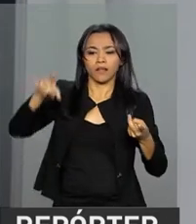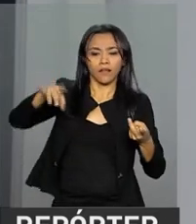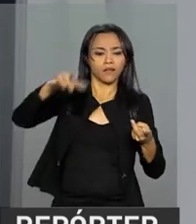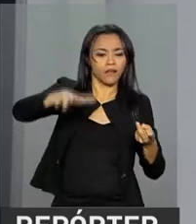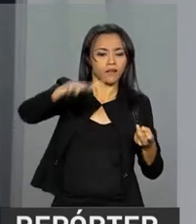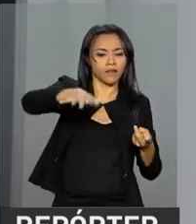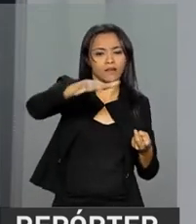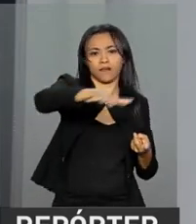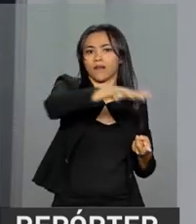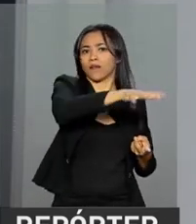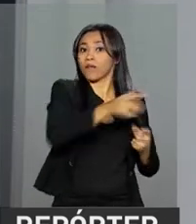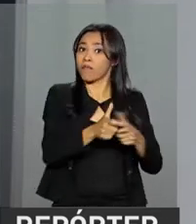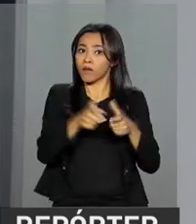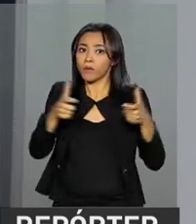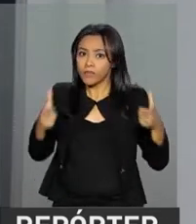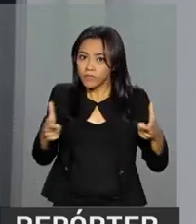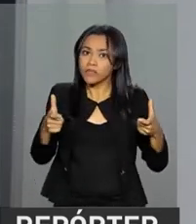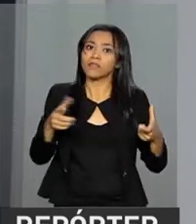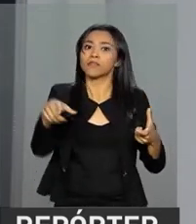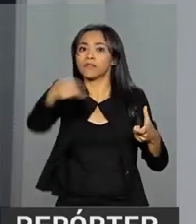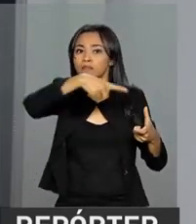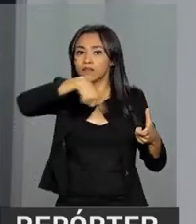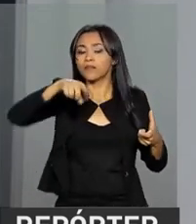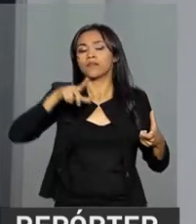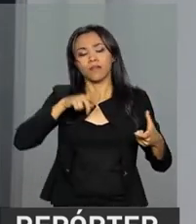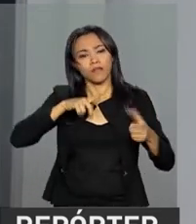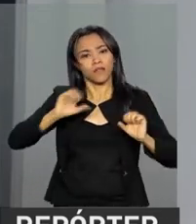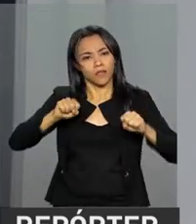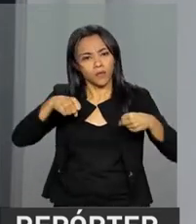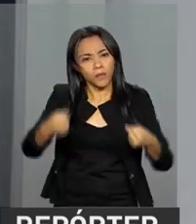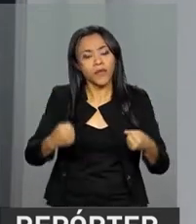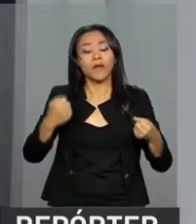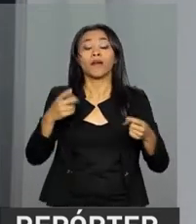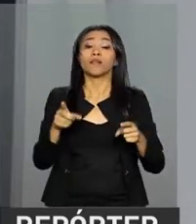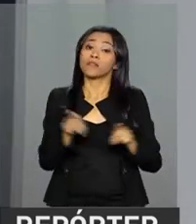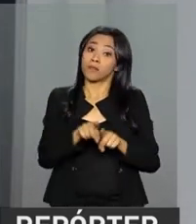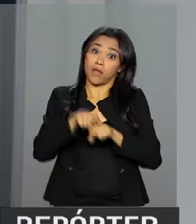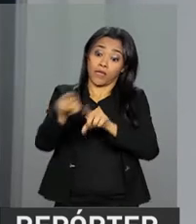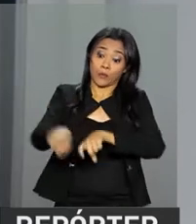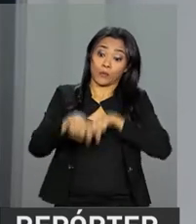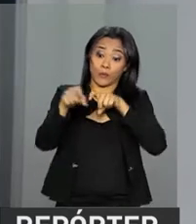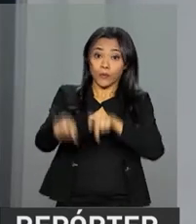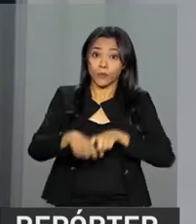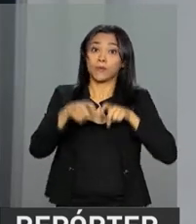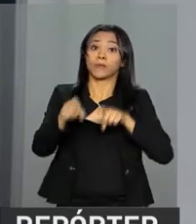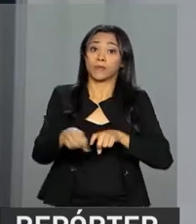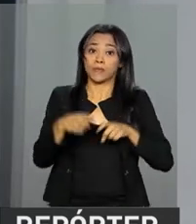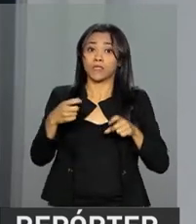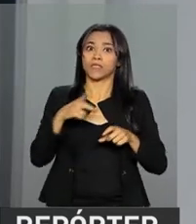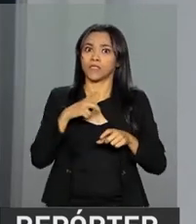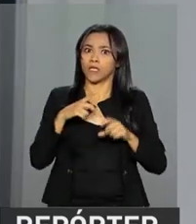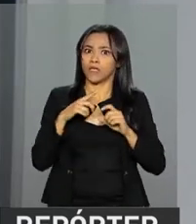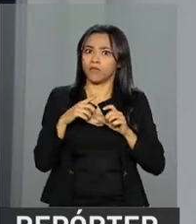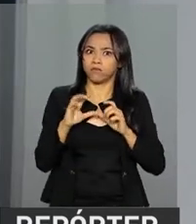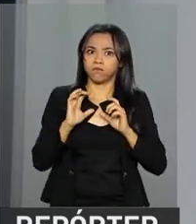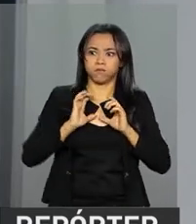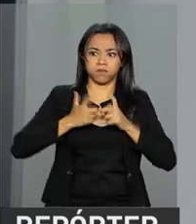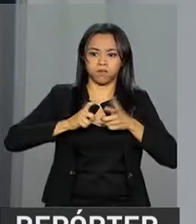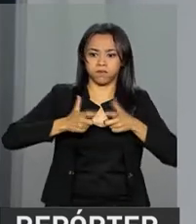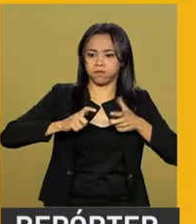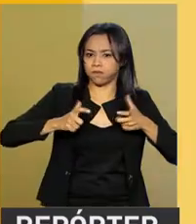maioria dos setores da economia vem tendo a sua recuperação a agricultura nem preciso falar porque a agricultura teve um crescimento muito